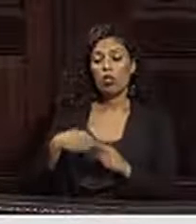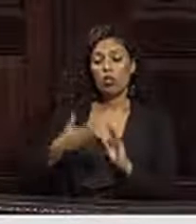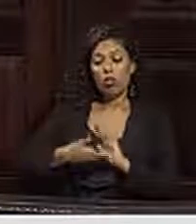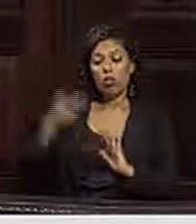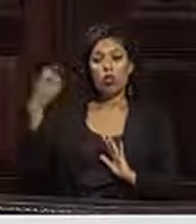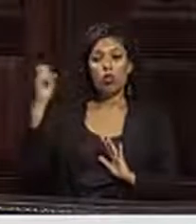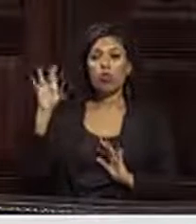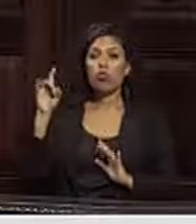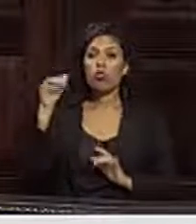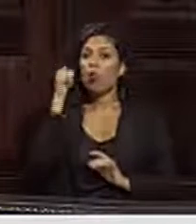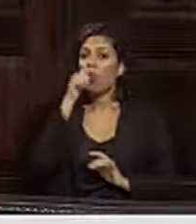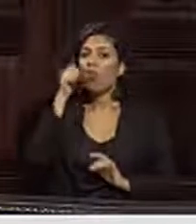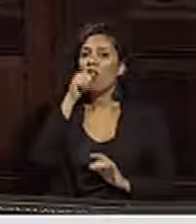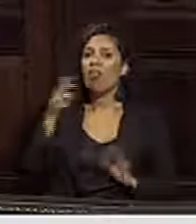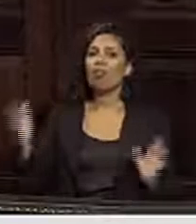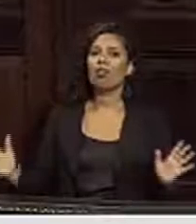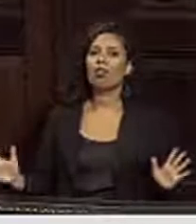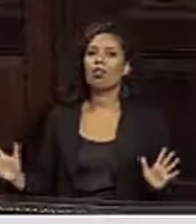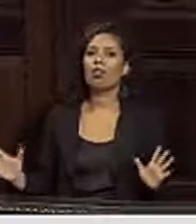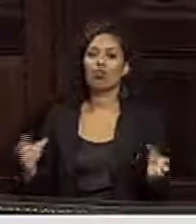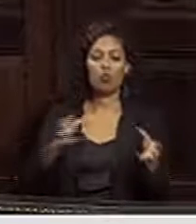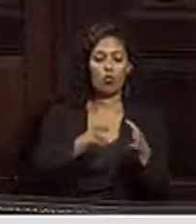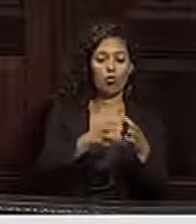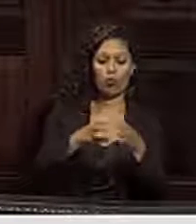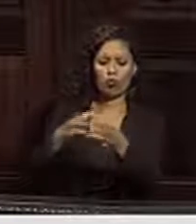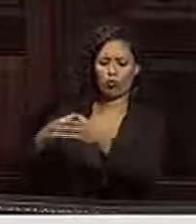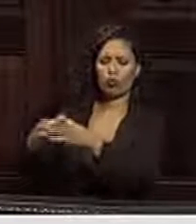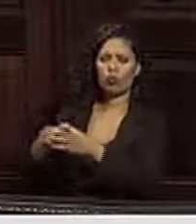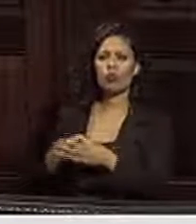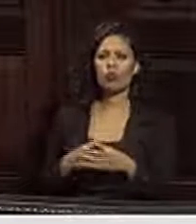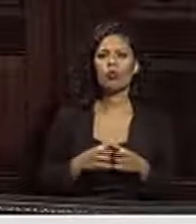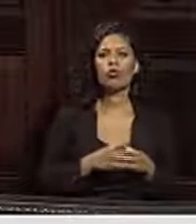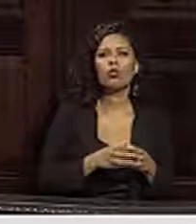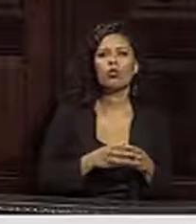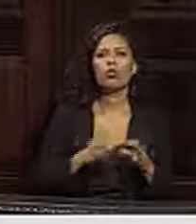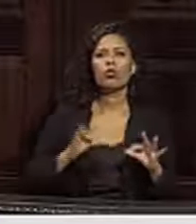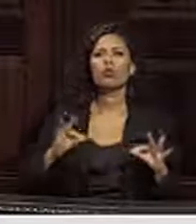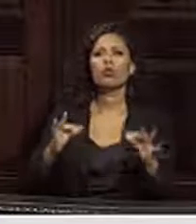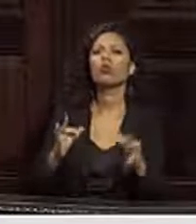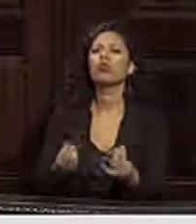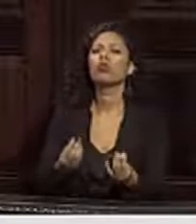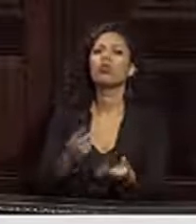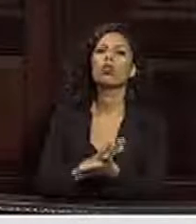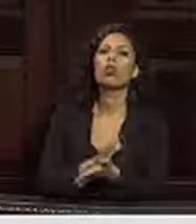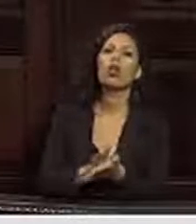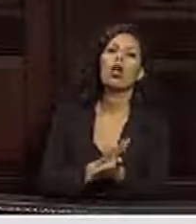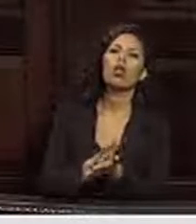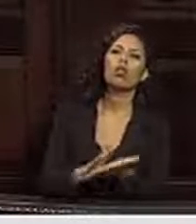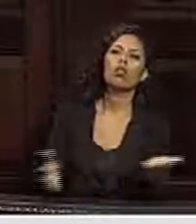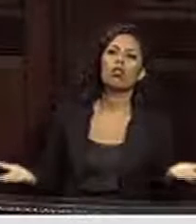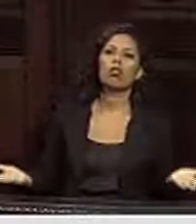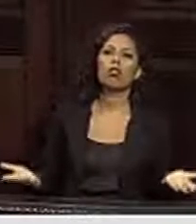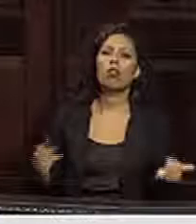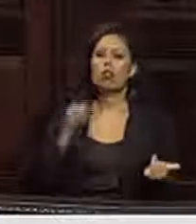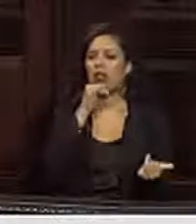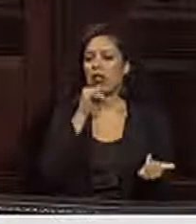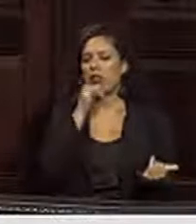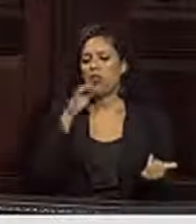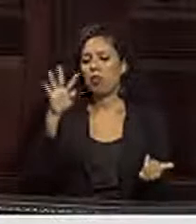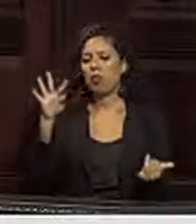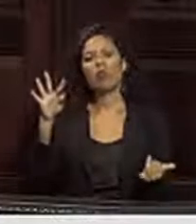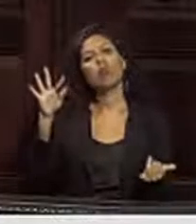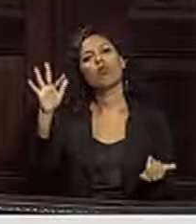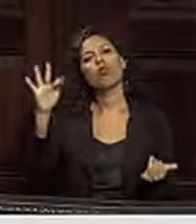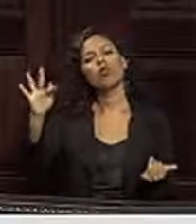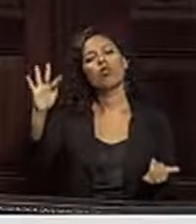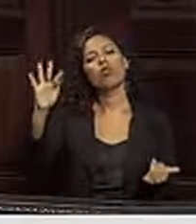contas, eles eram da mesma chapa concorrente. Mas